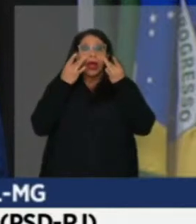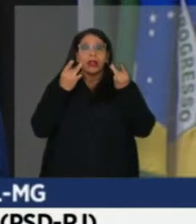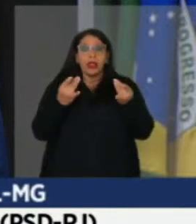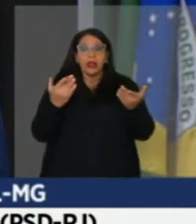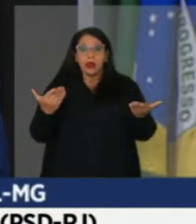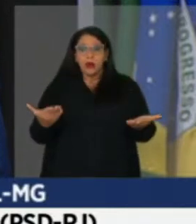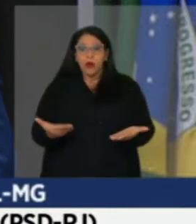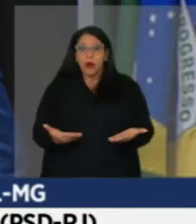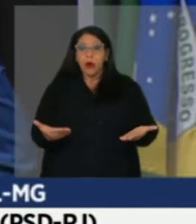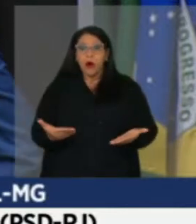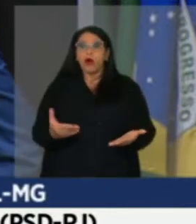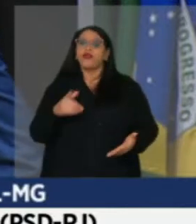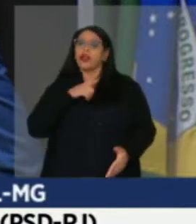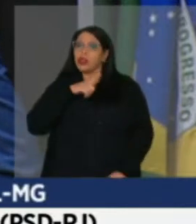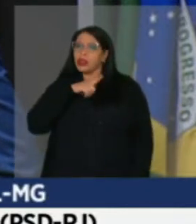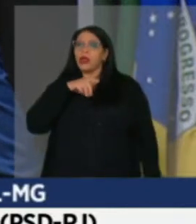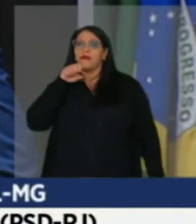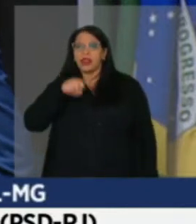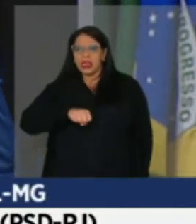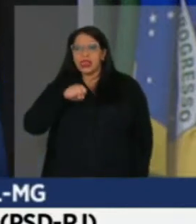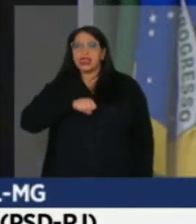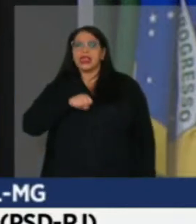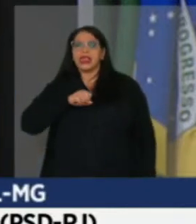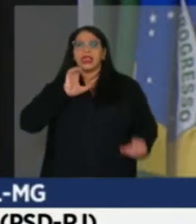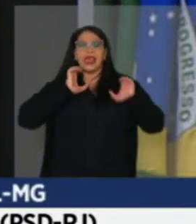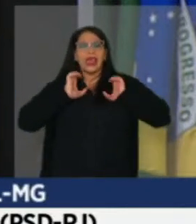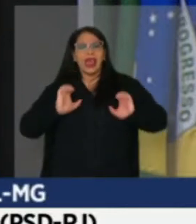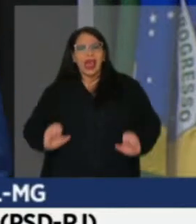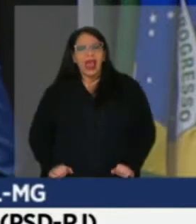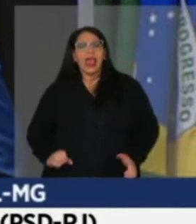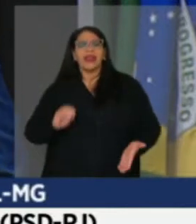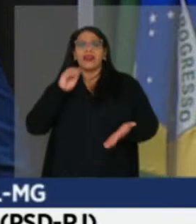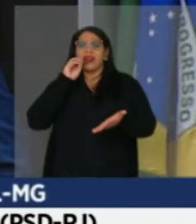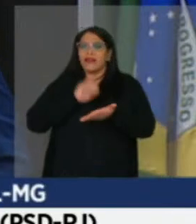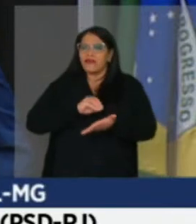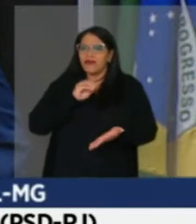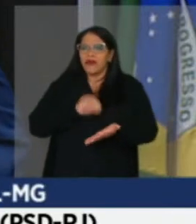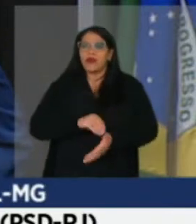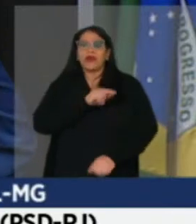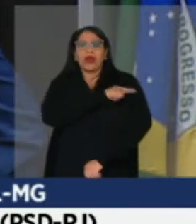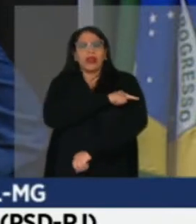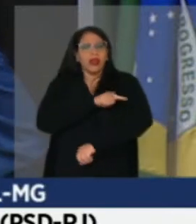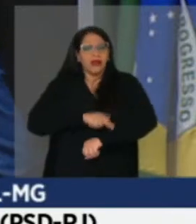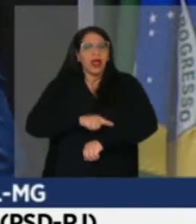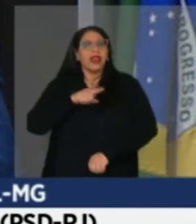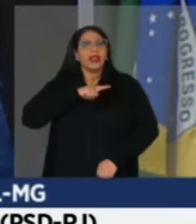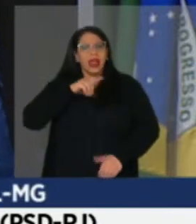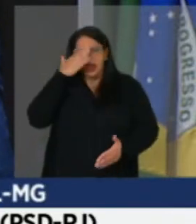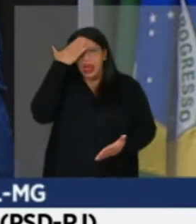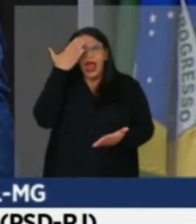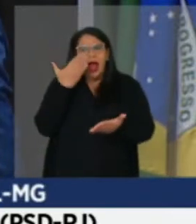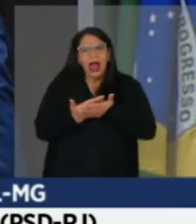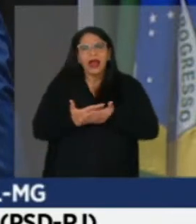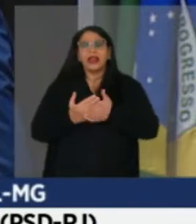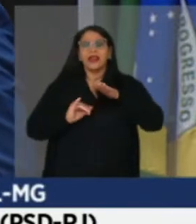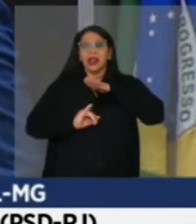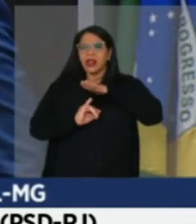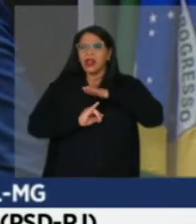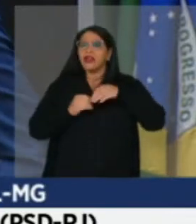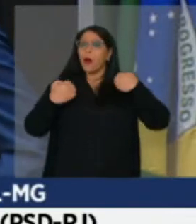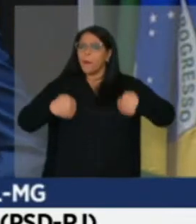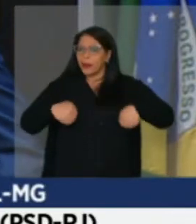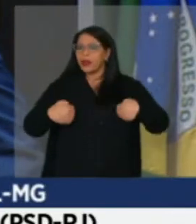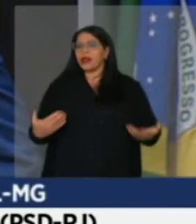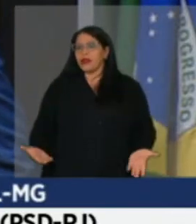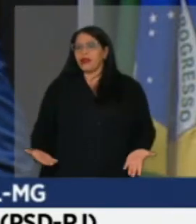houve, sim, quebra do decoro parlamentar, nós temos que acreditar nas instituições. E, senhor